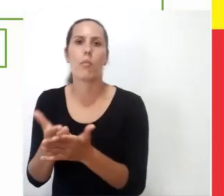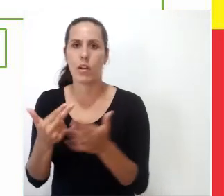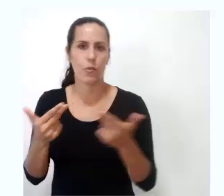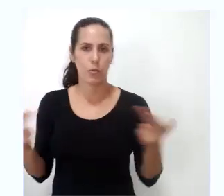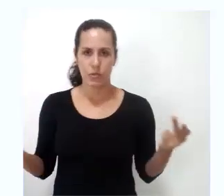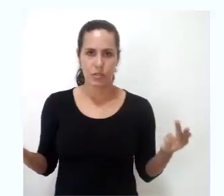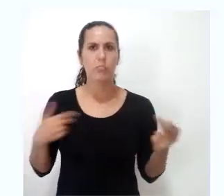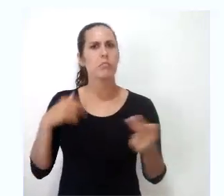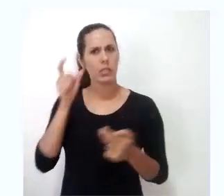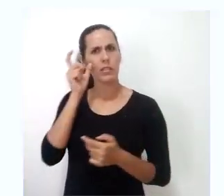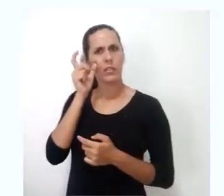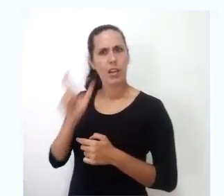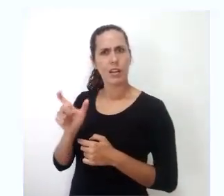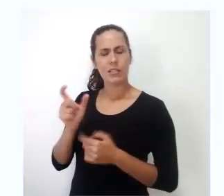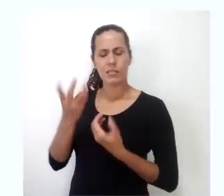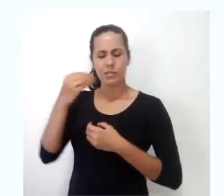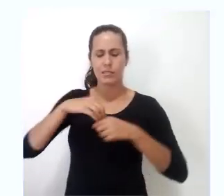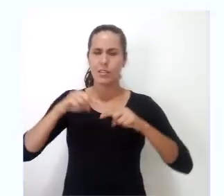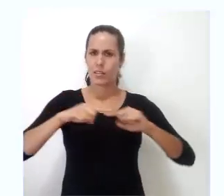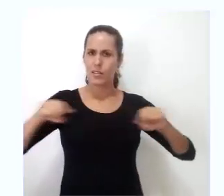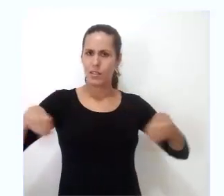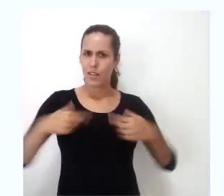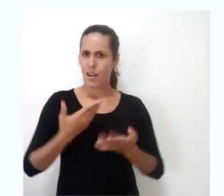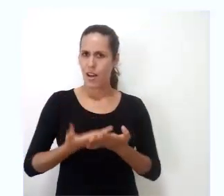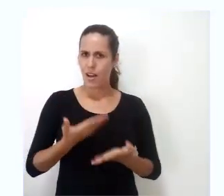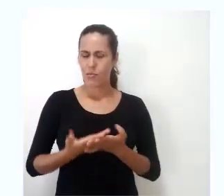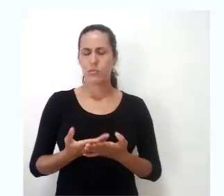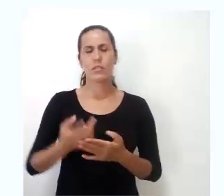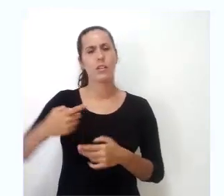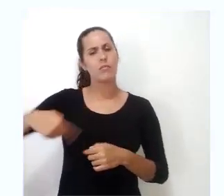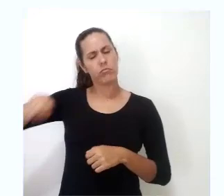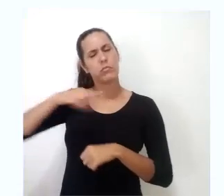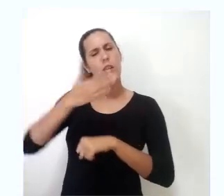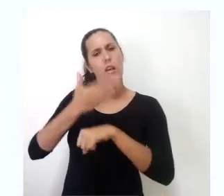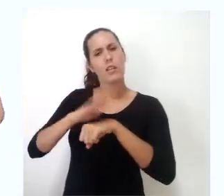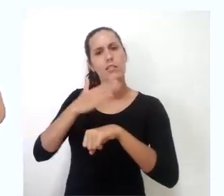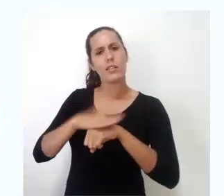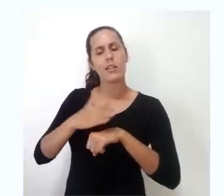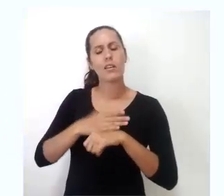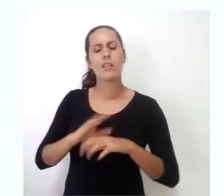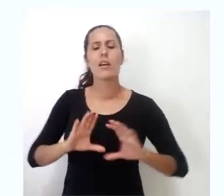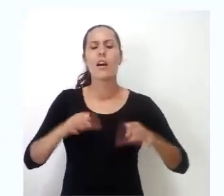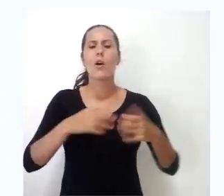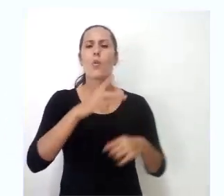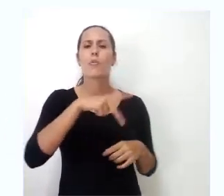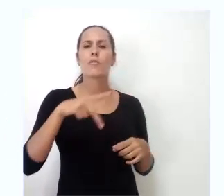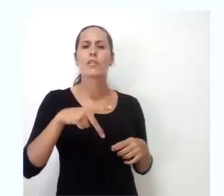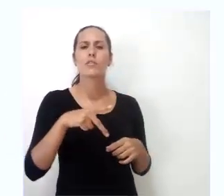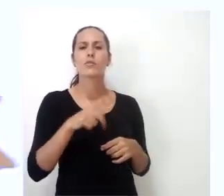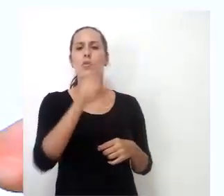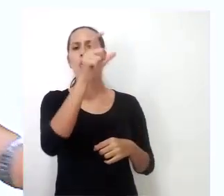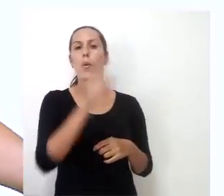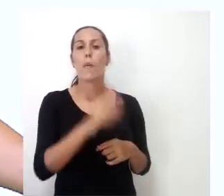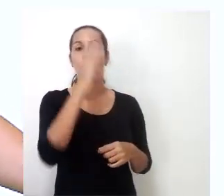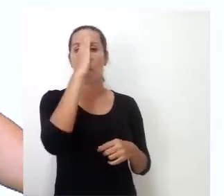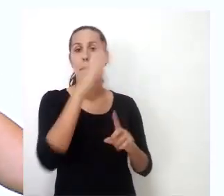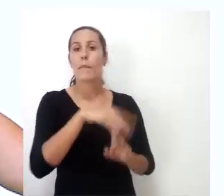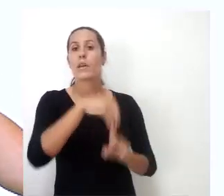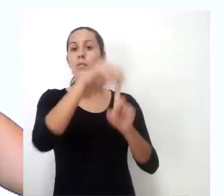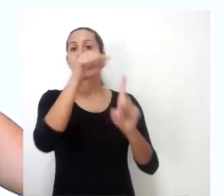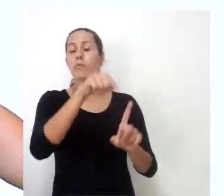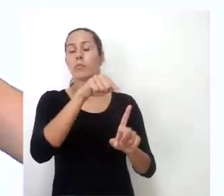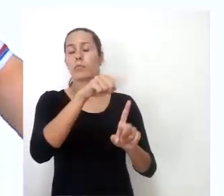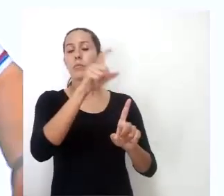consumo, certo? Isso é até interessante em sala de aula, você treinar com o seu professor, em especial de